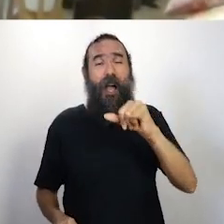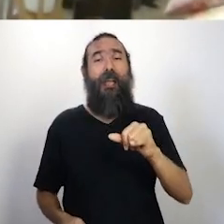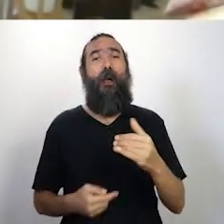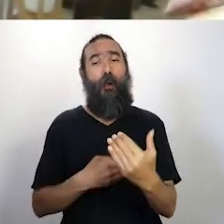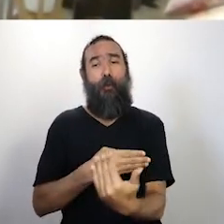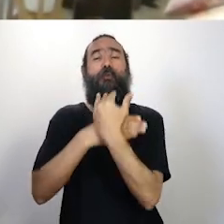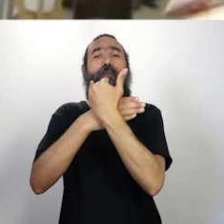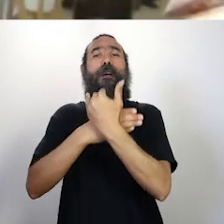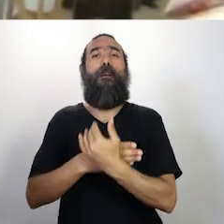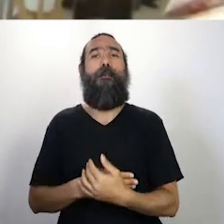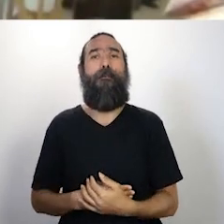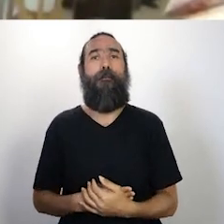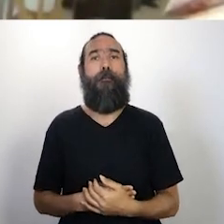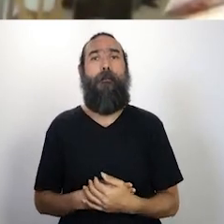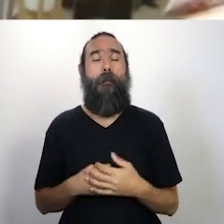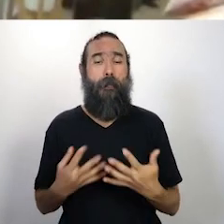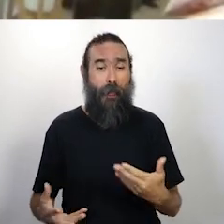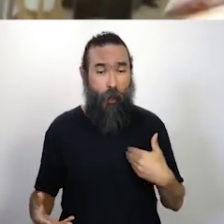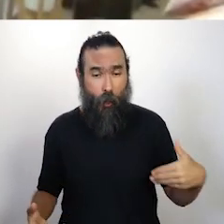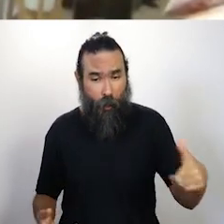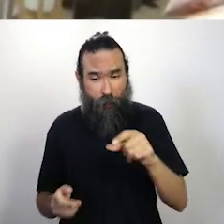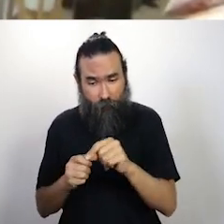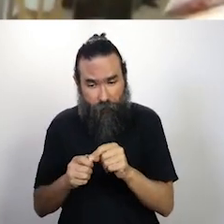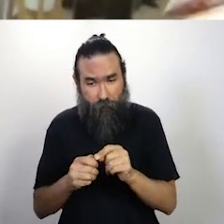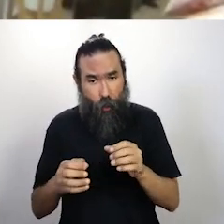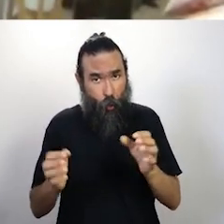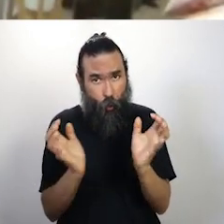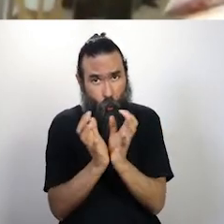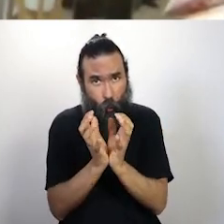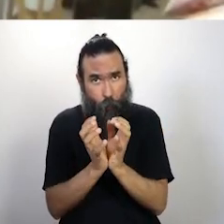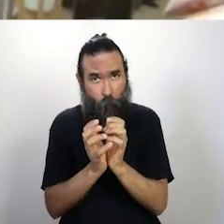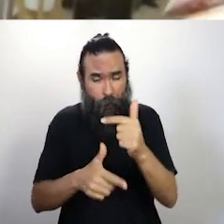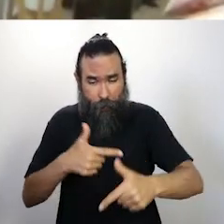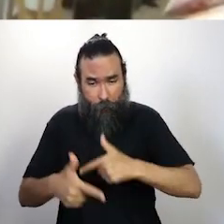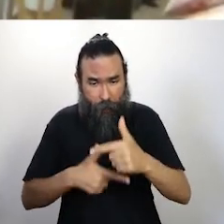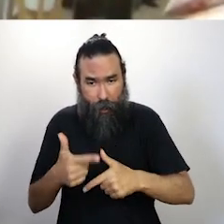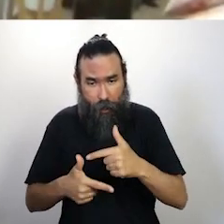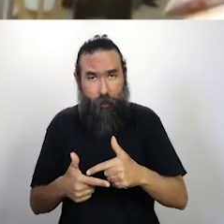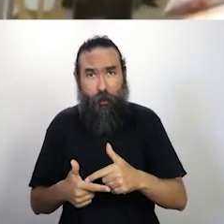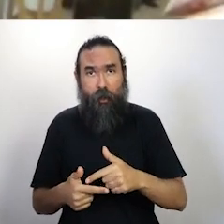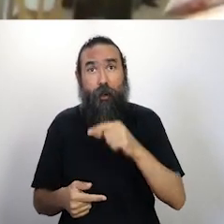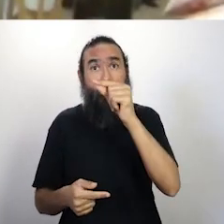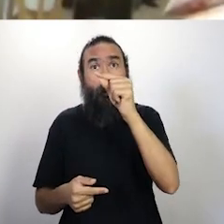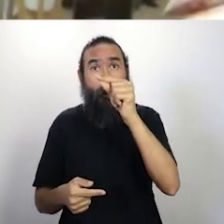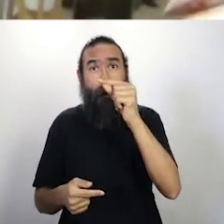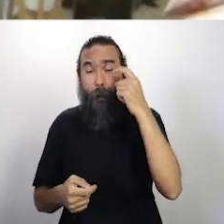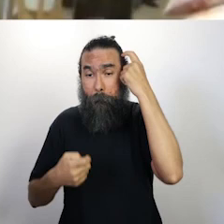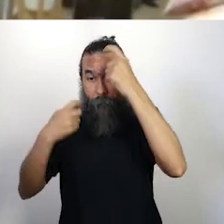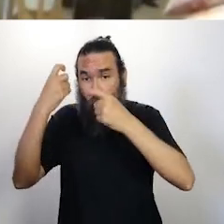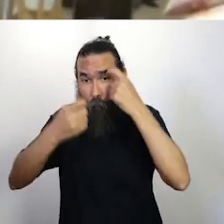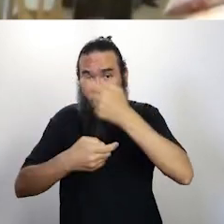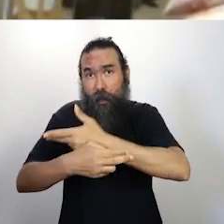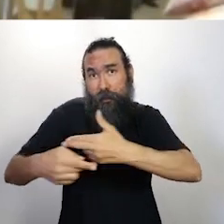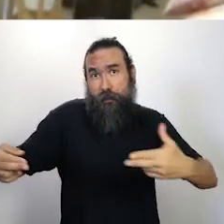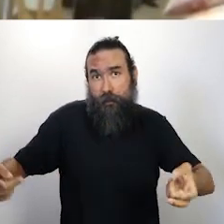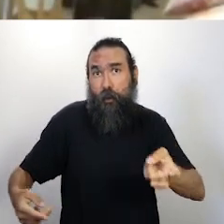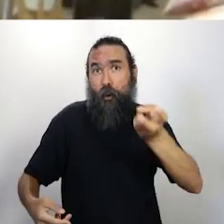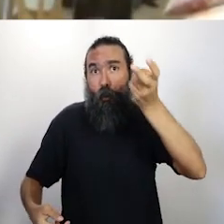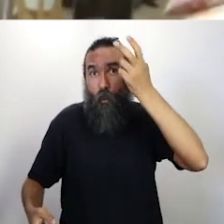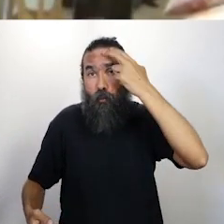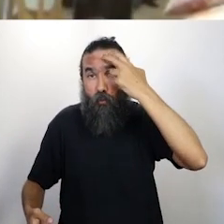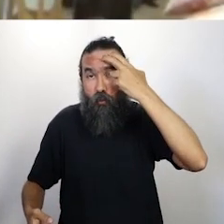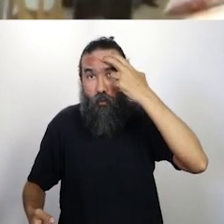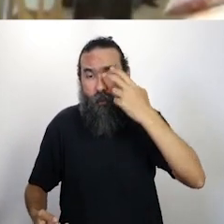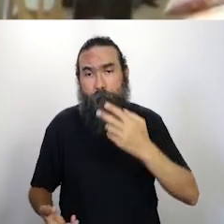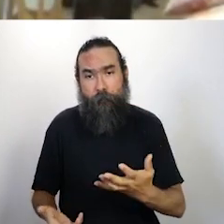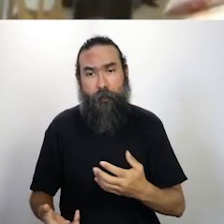grupo de trabalho voltado para a questão dos espaços culturais e aí o Célio Turino ele referendou tudo aquilo que a gente tinha discutido